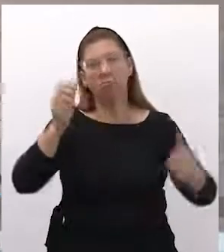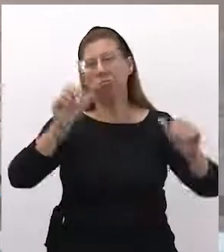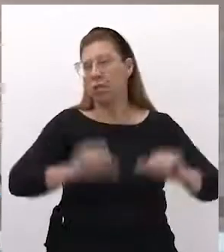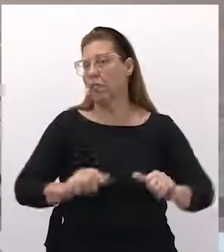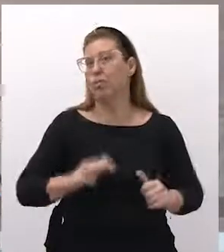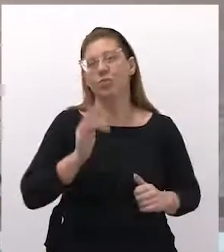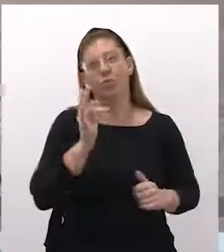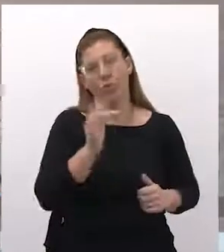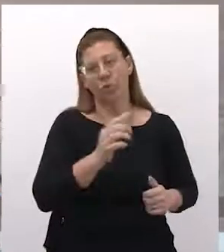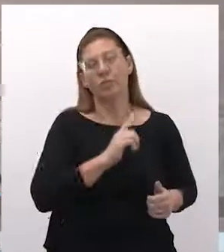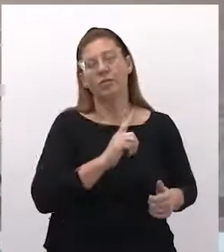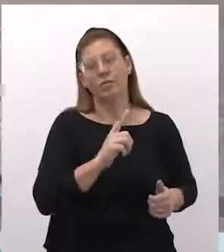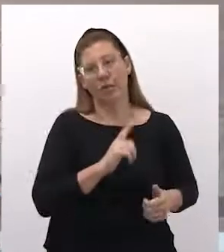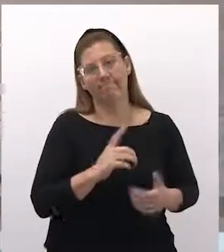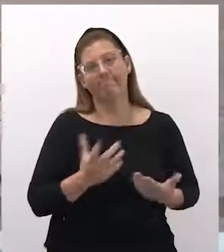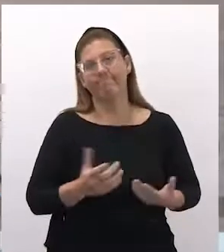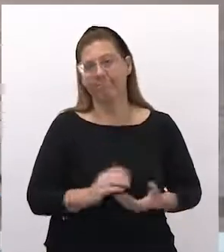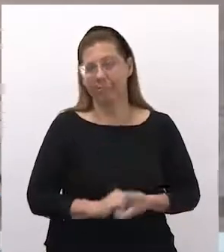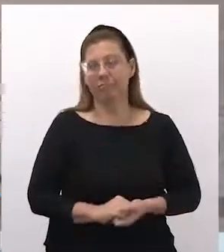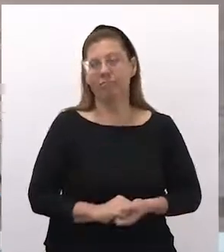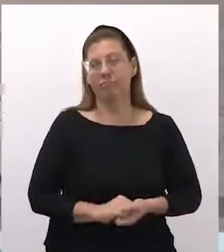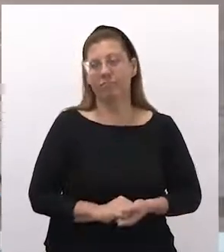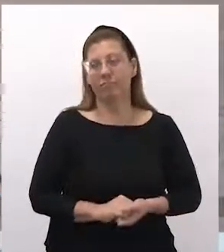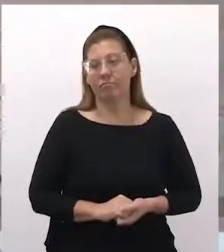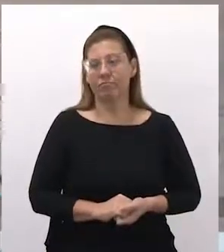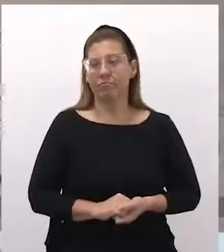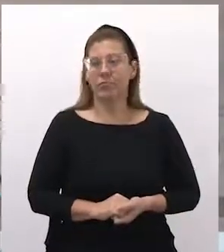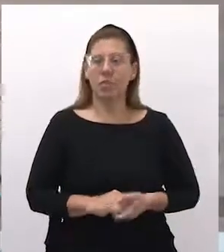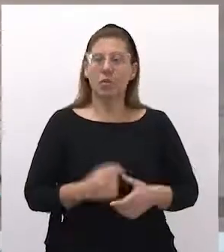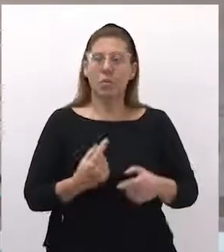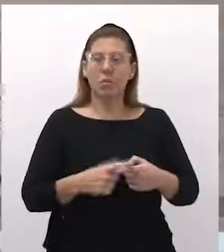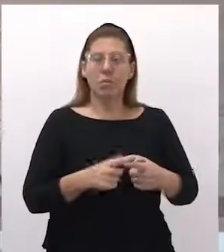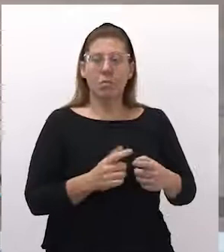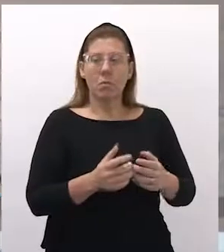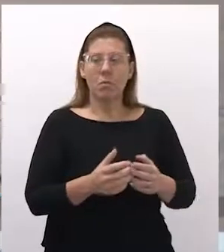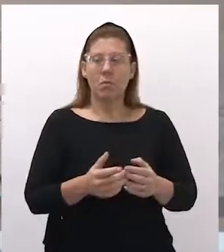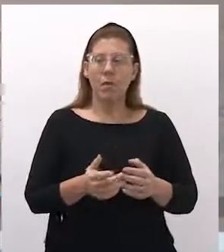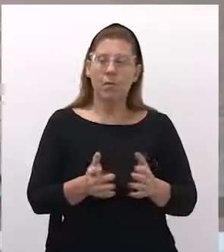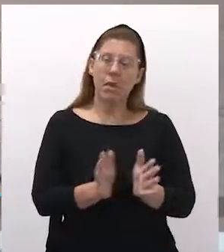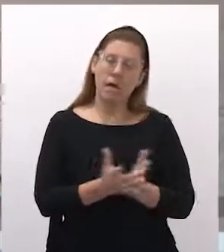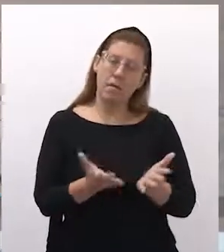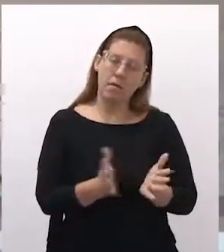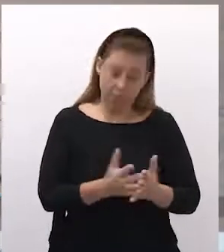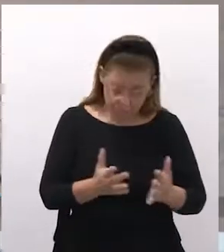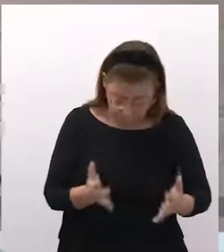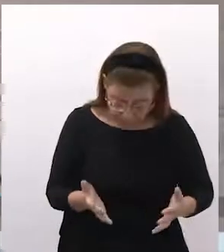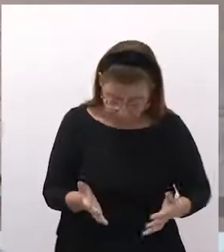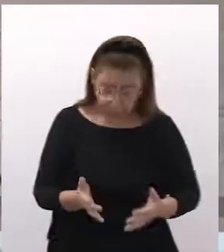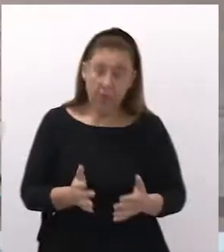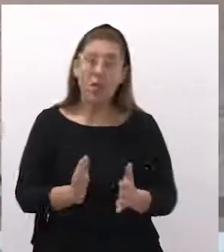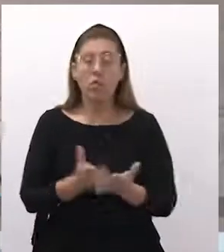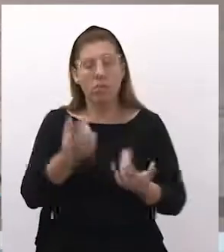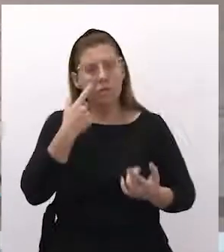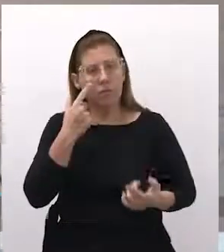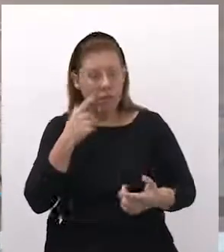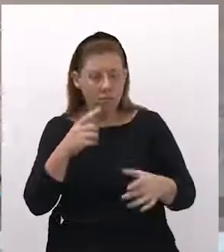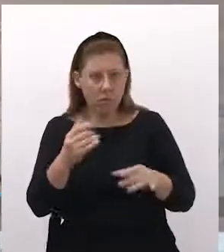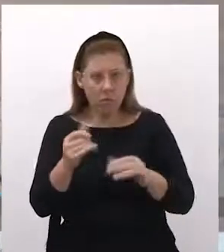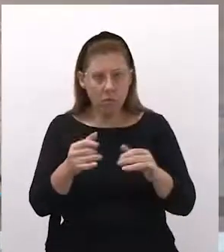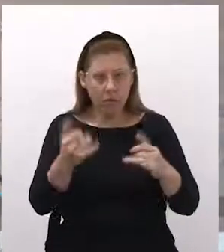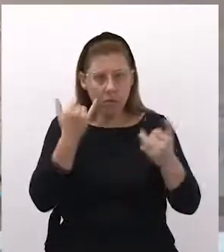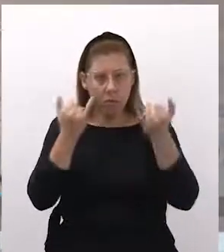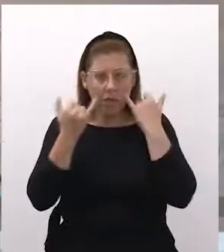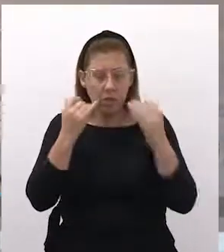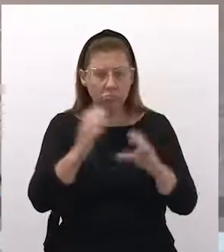ter no futuro, que é essa reprodução do ciclo da pobreza, essa dificuldade, porque quando a gente analisa os dados, que são outros dados